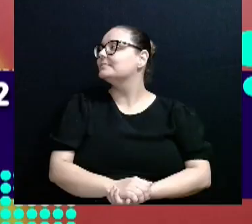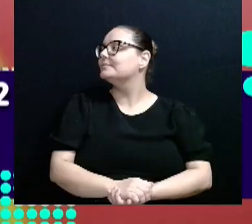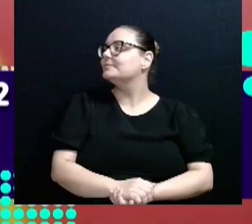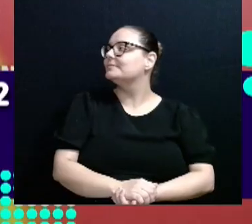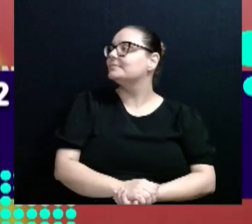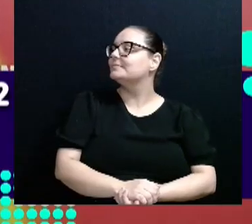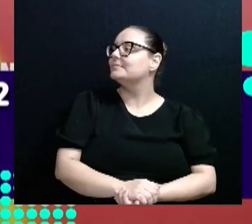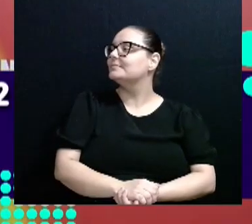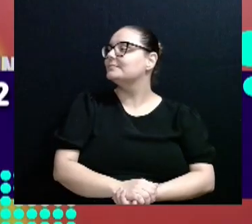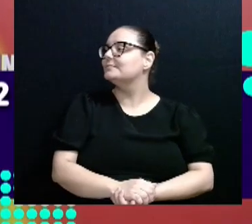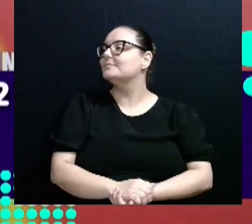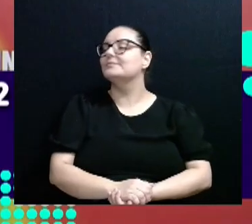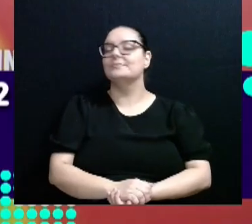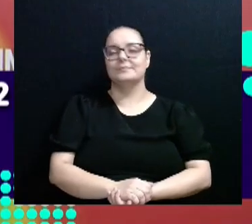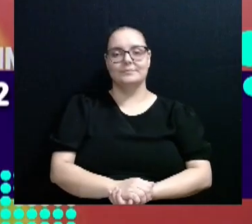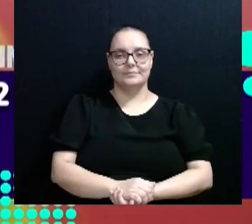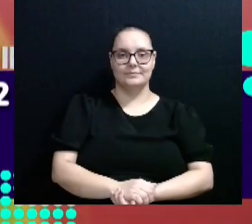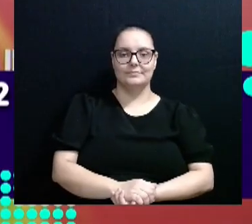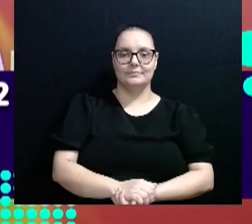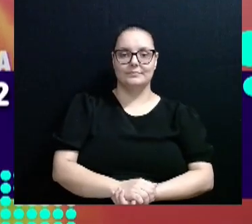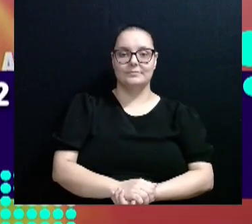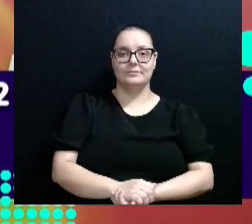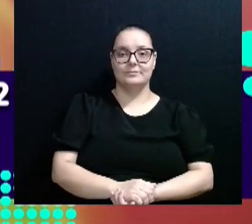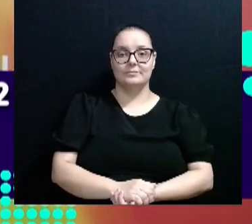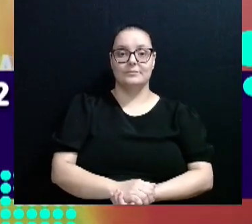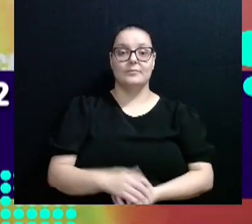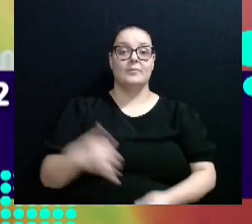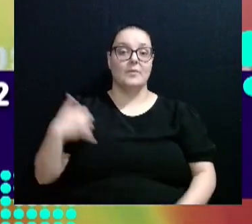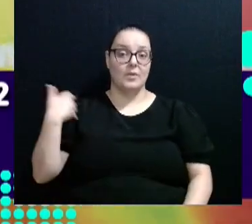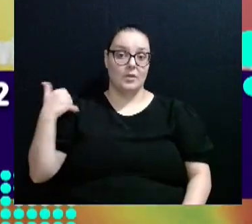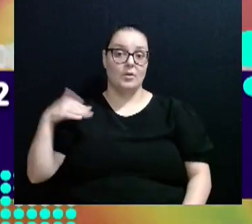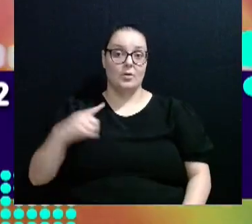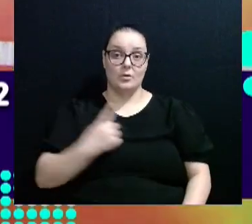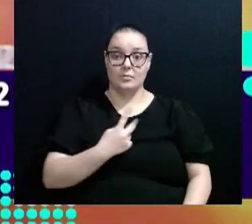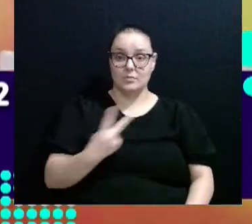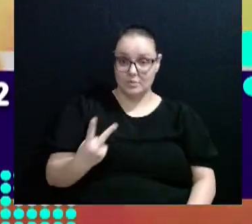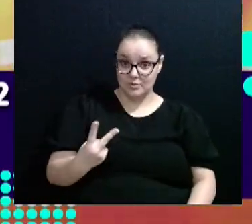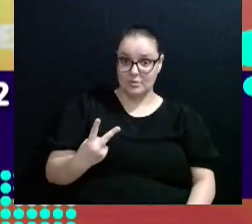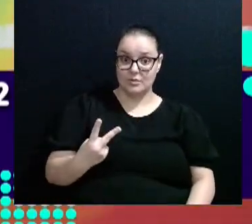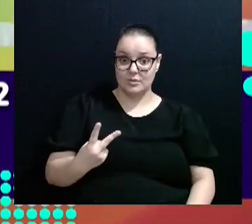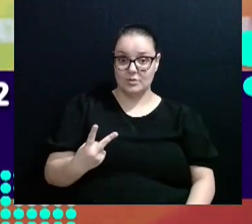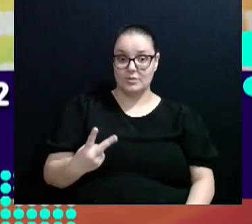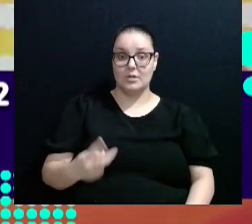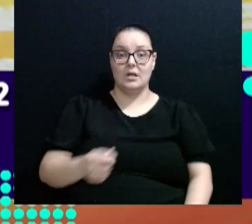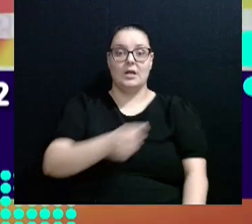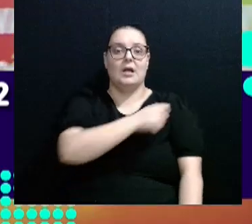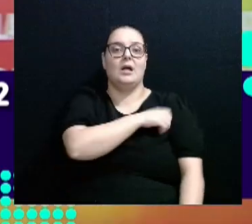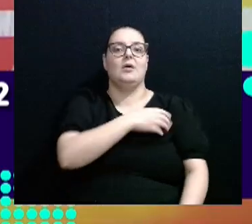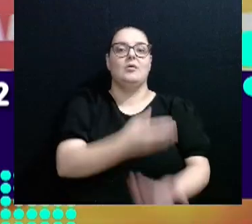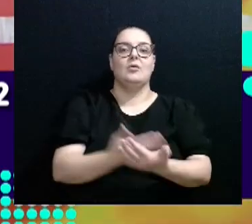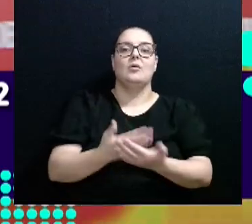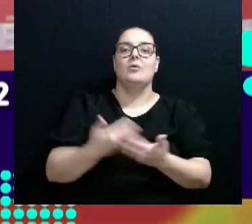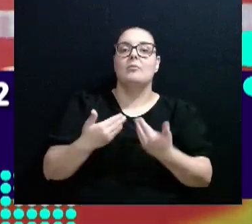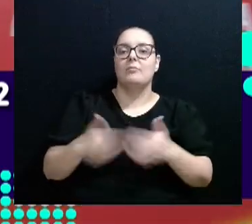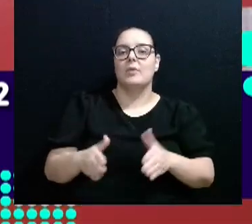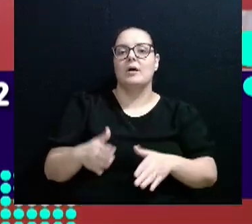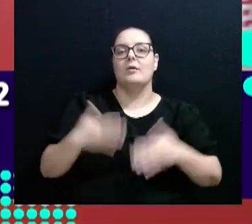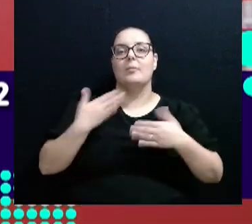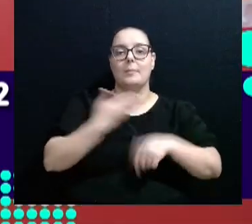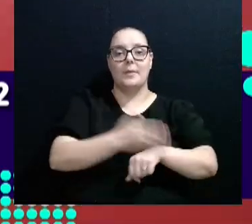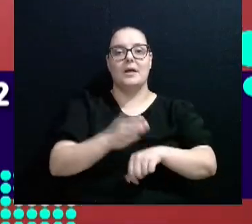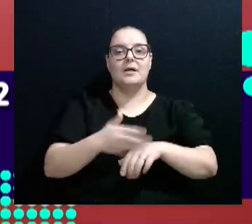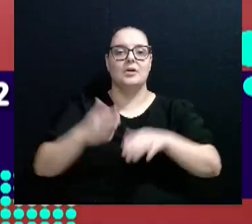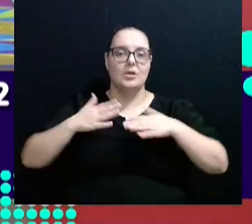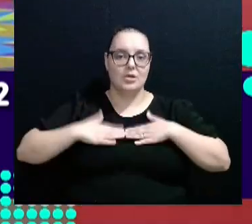Já para aqueles com idade a partir de 12 anos, aula aberta com práticas corporais. Nos